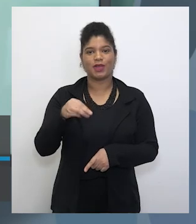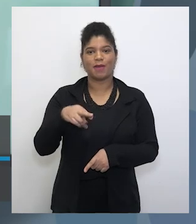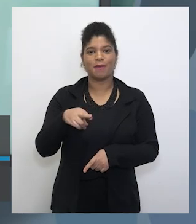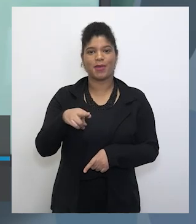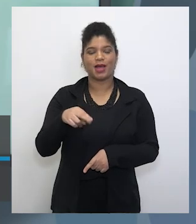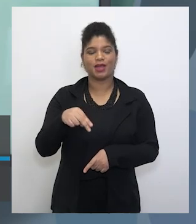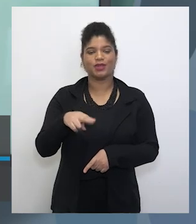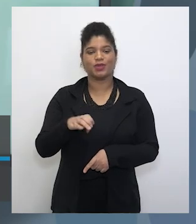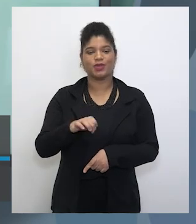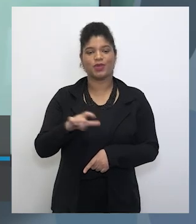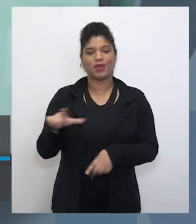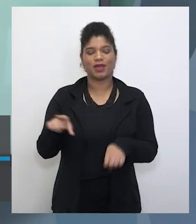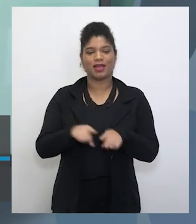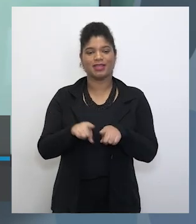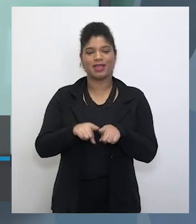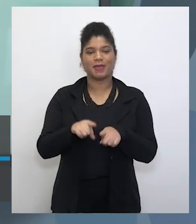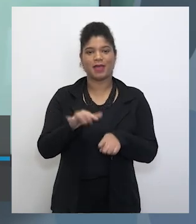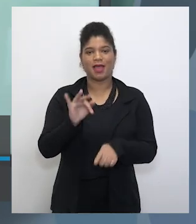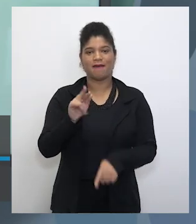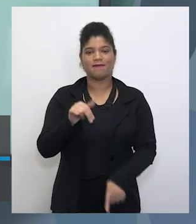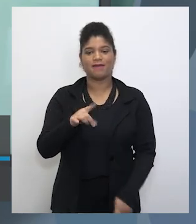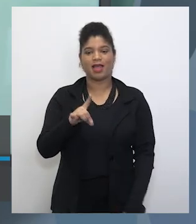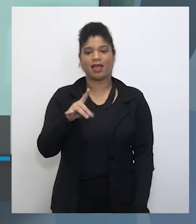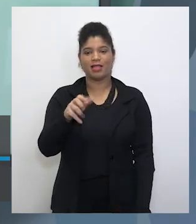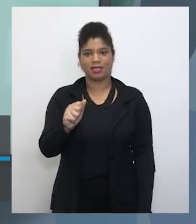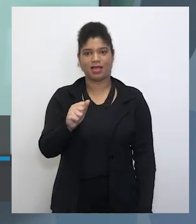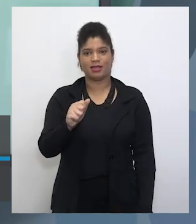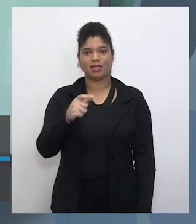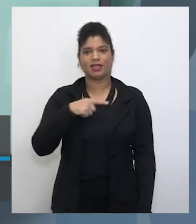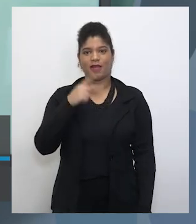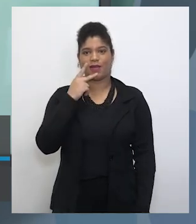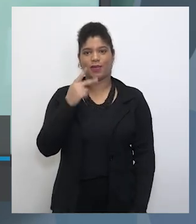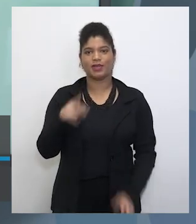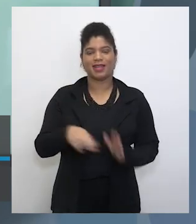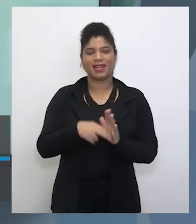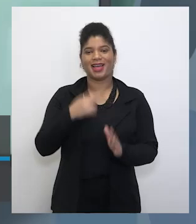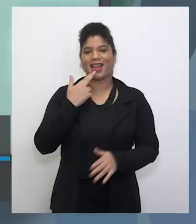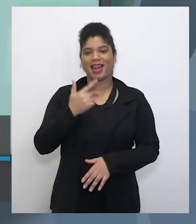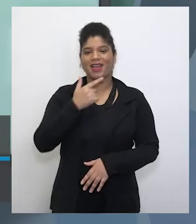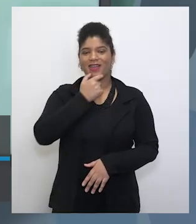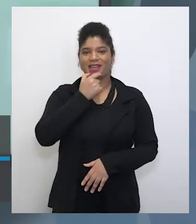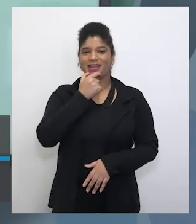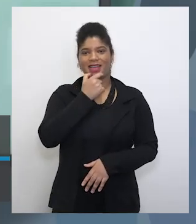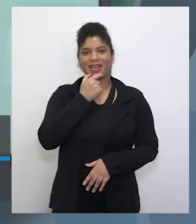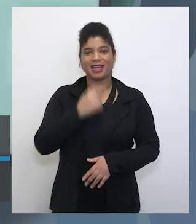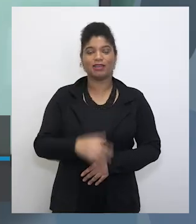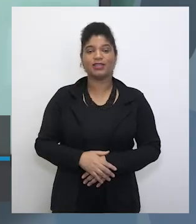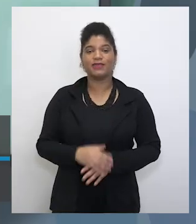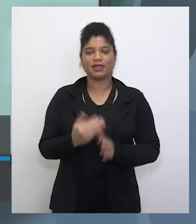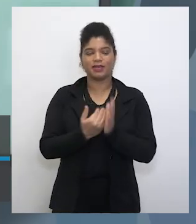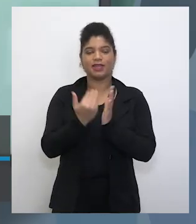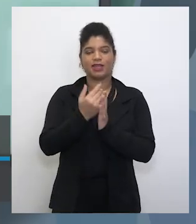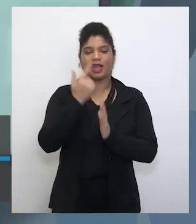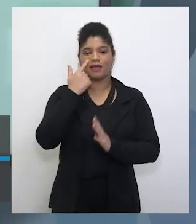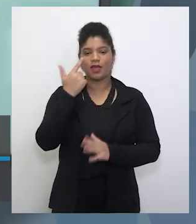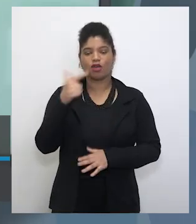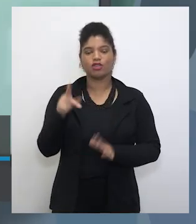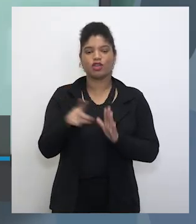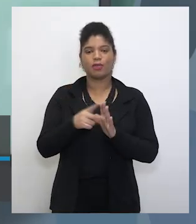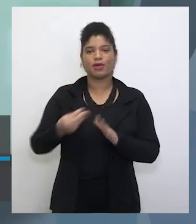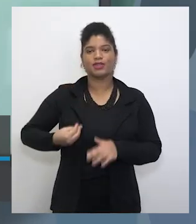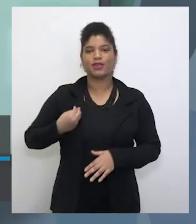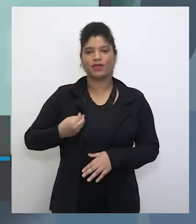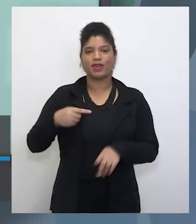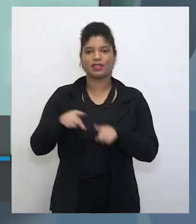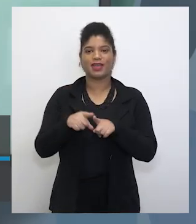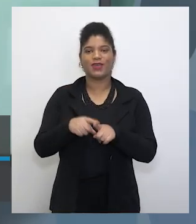nos acolheram. É lógico que eu estou falando do componente de língua inglesa, conversei com vários outros professores lá também, de educação física, de